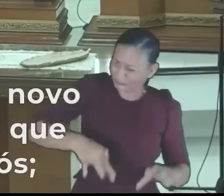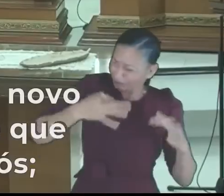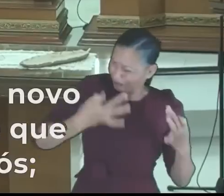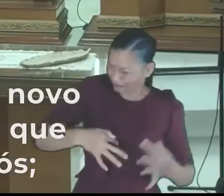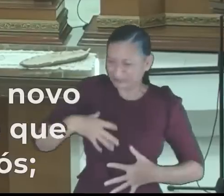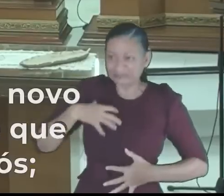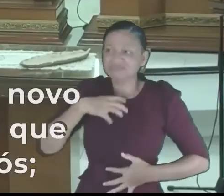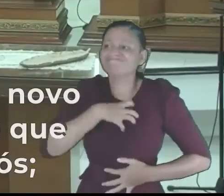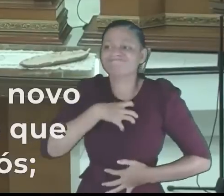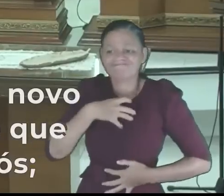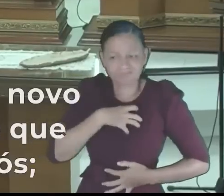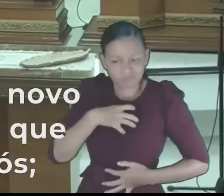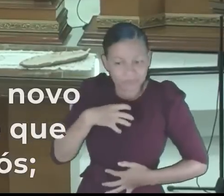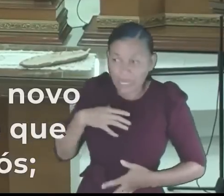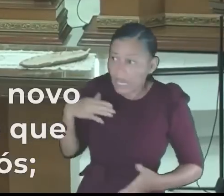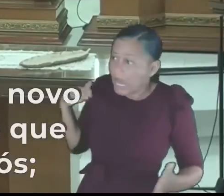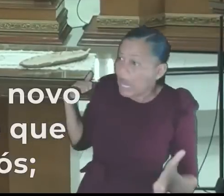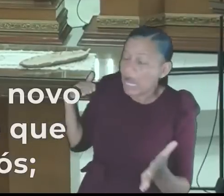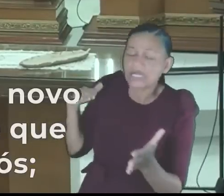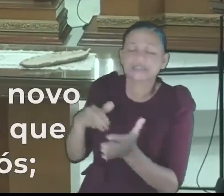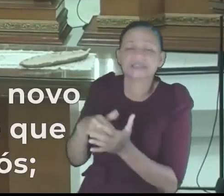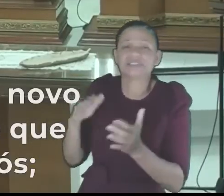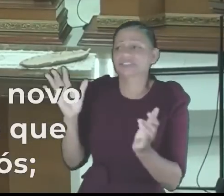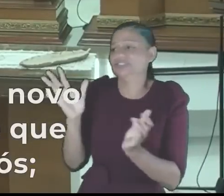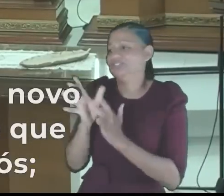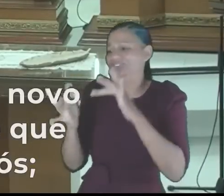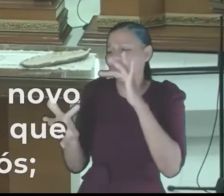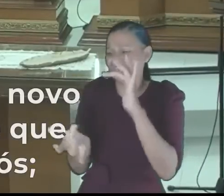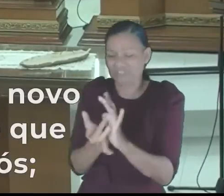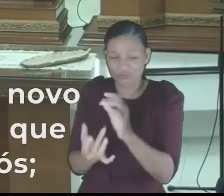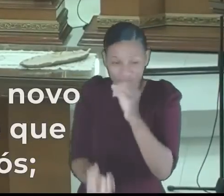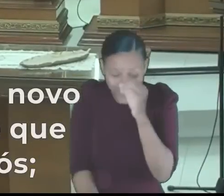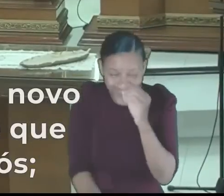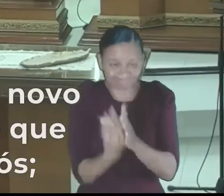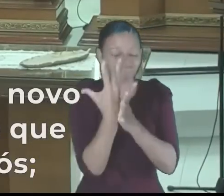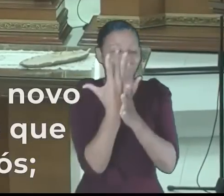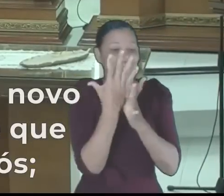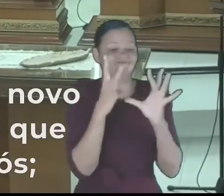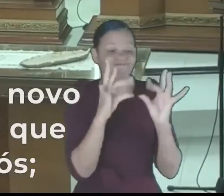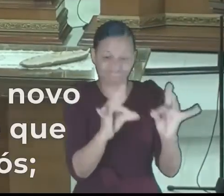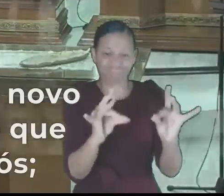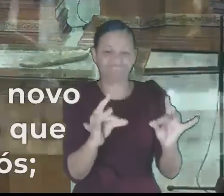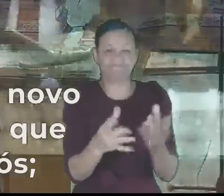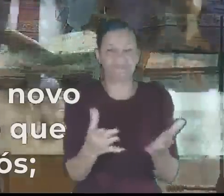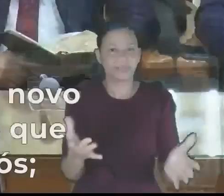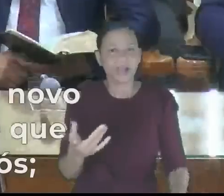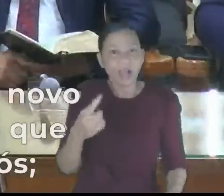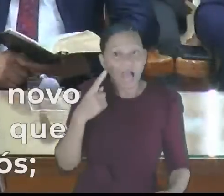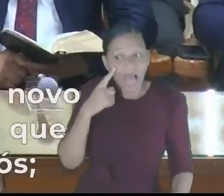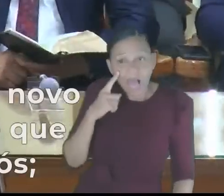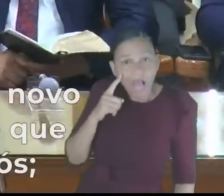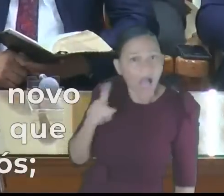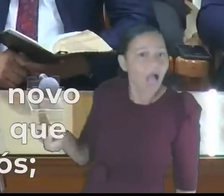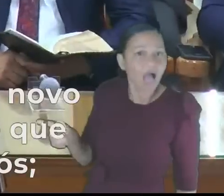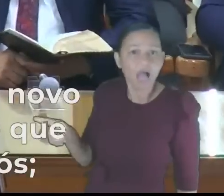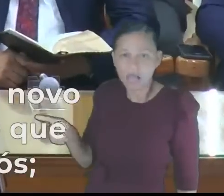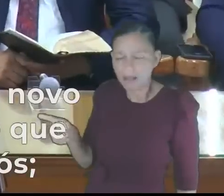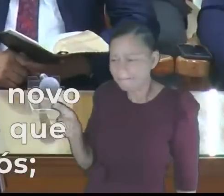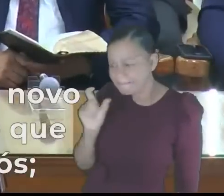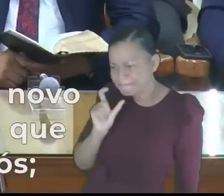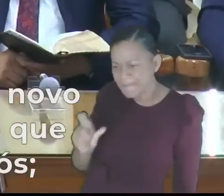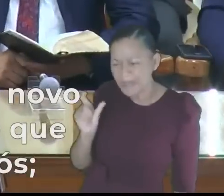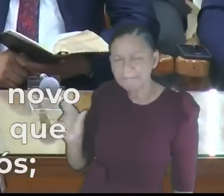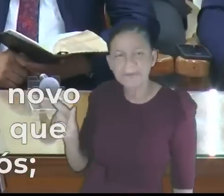até que Cristo seja formado em vós. Prestem atenção, palavra por